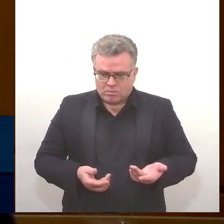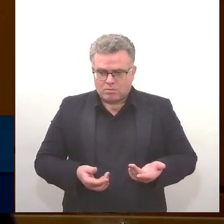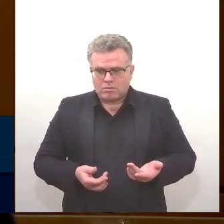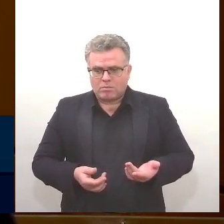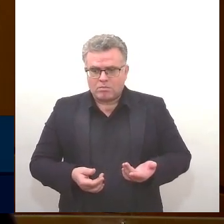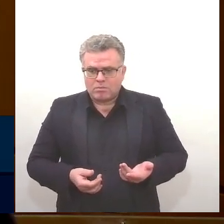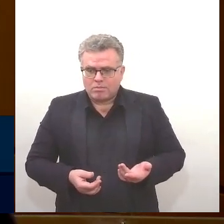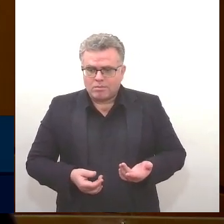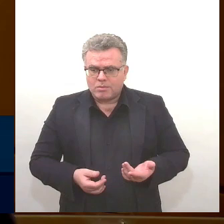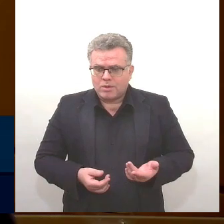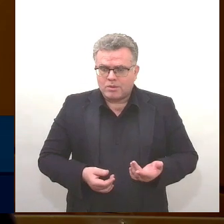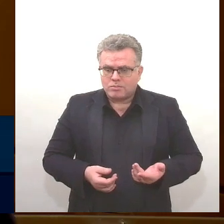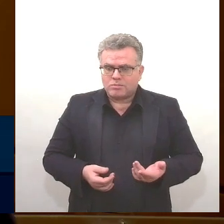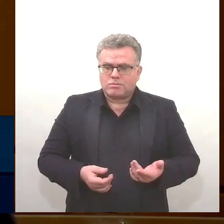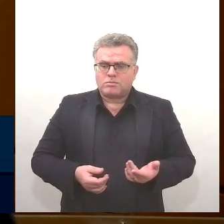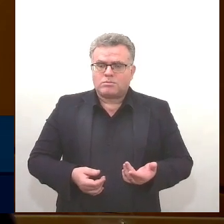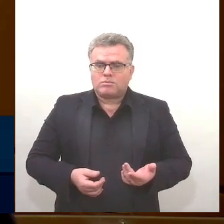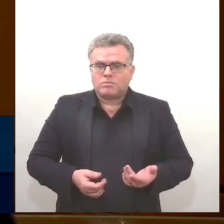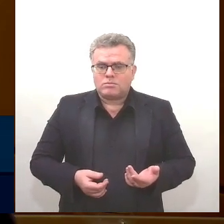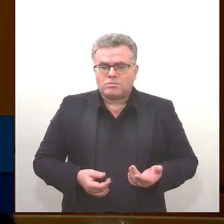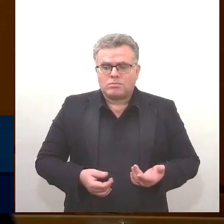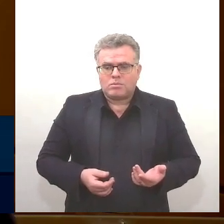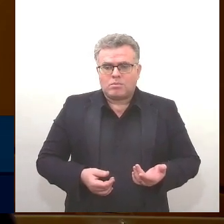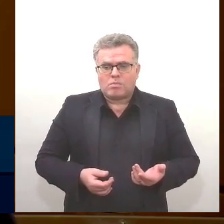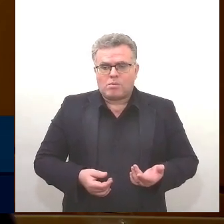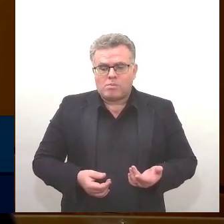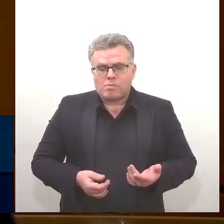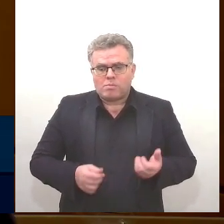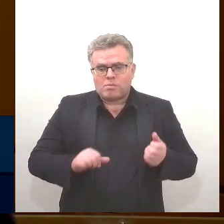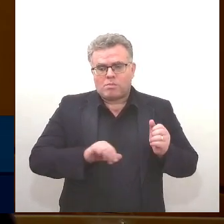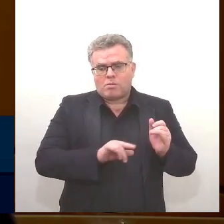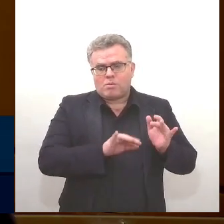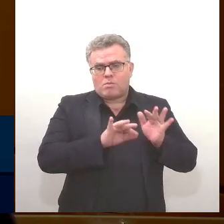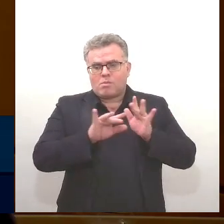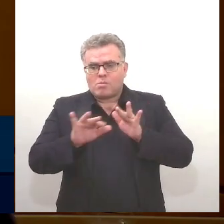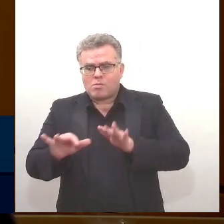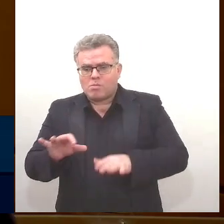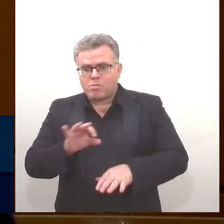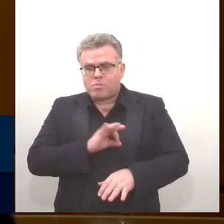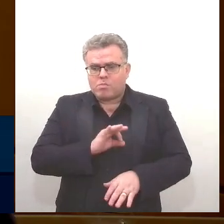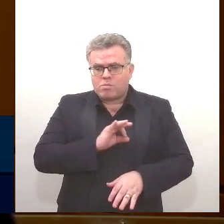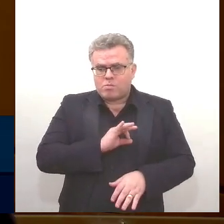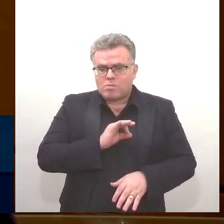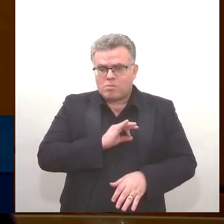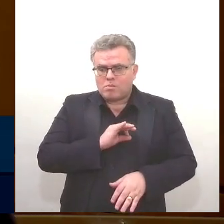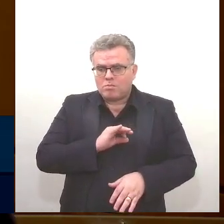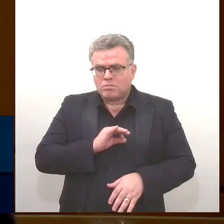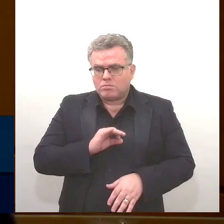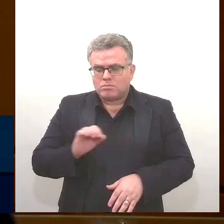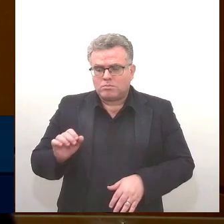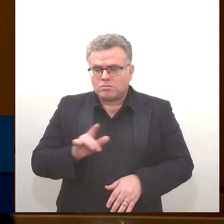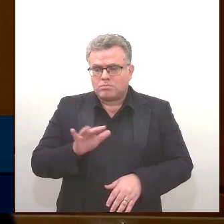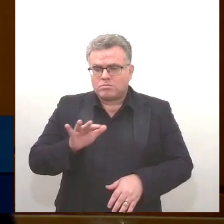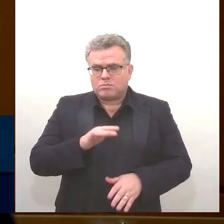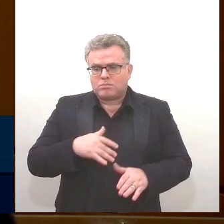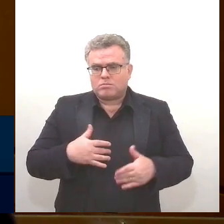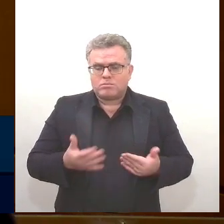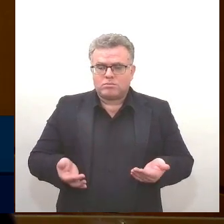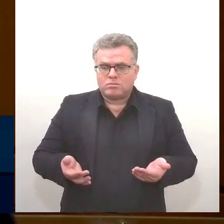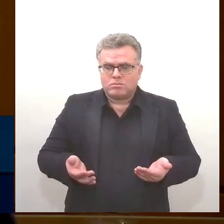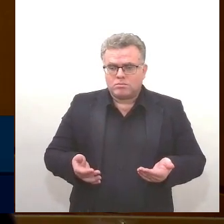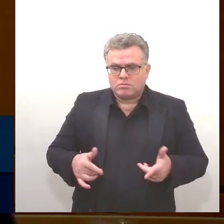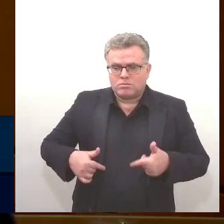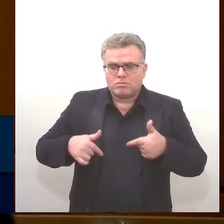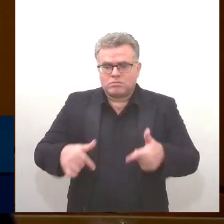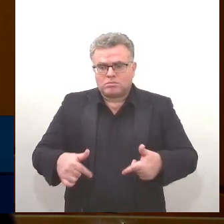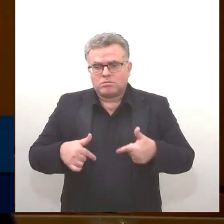presidente uma força tarefa para o município do Lagarto não só para combater este tipo de crime